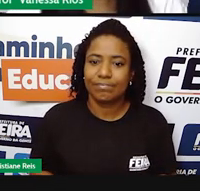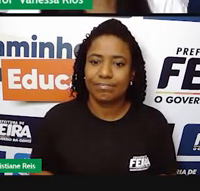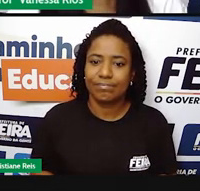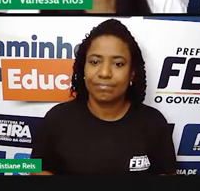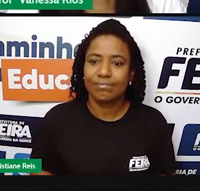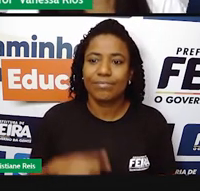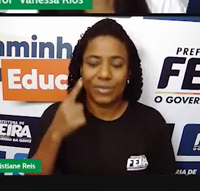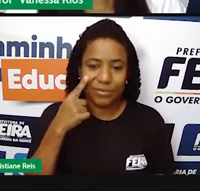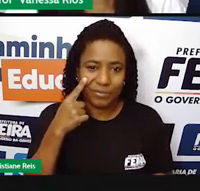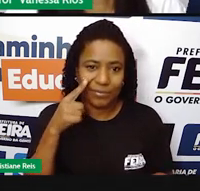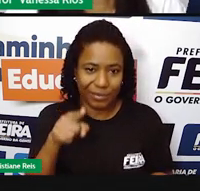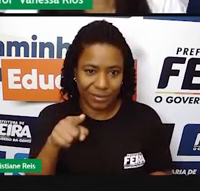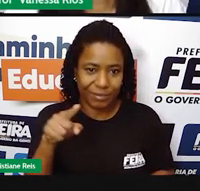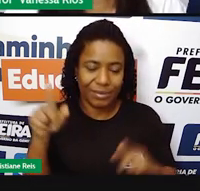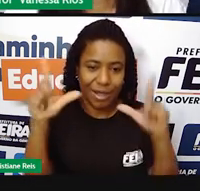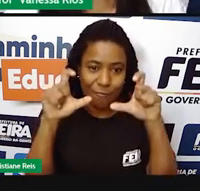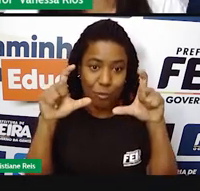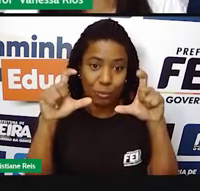Rincon.